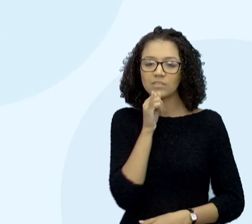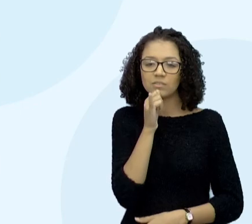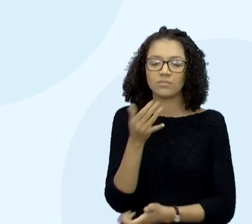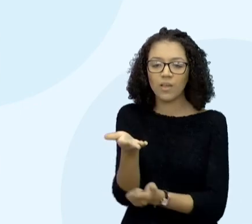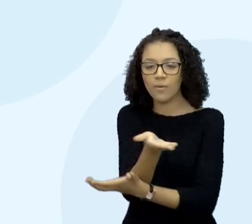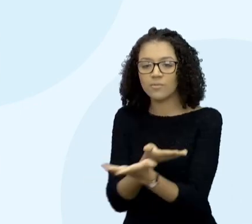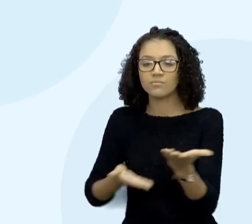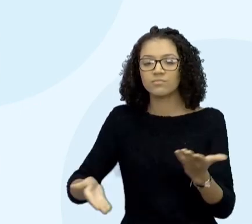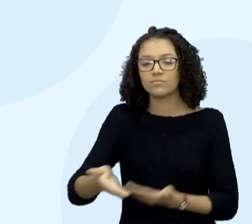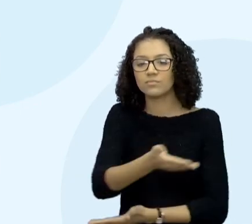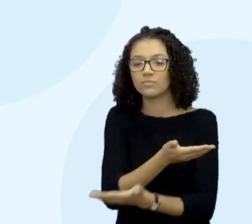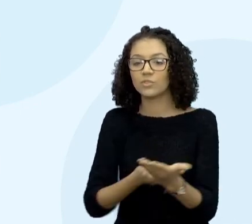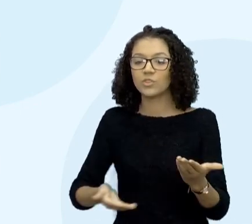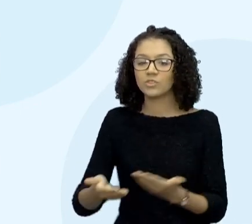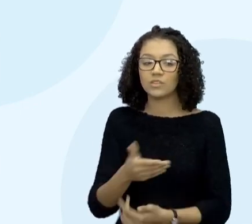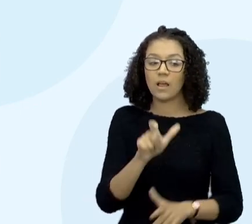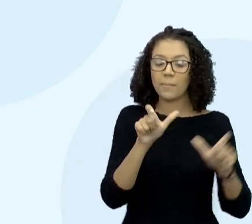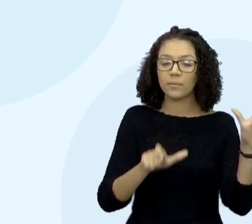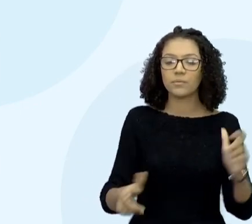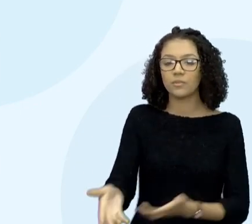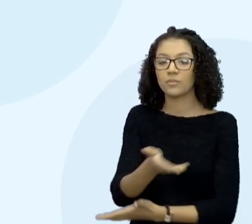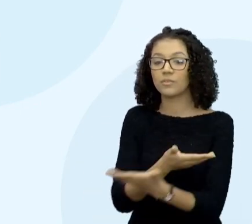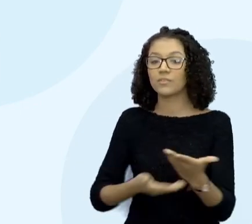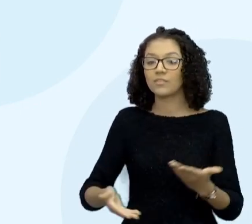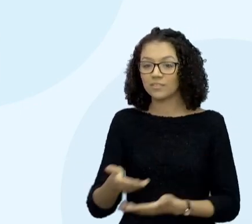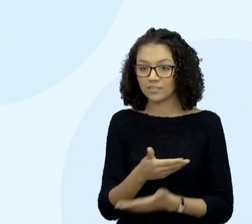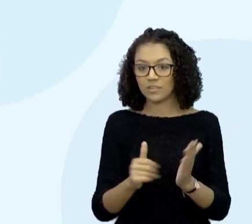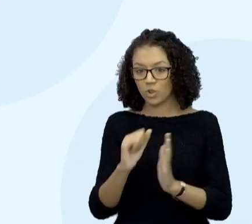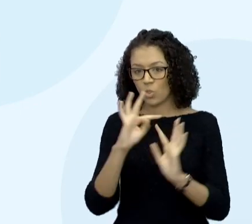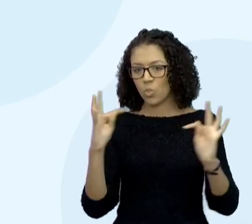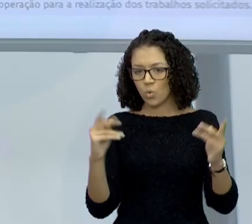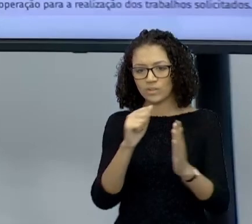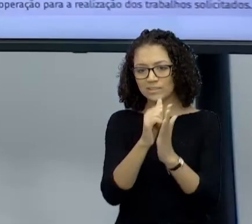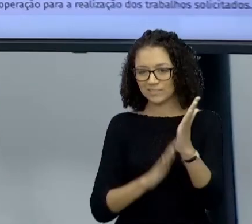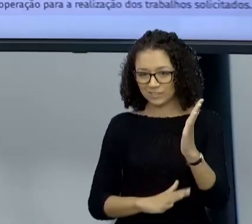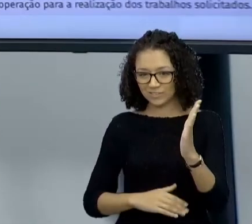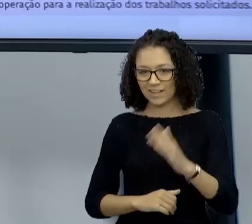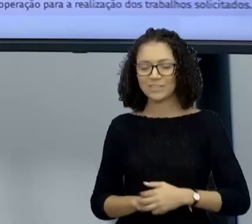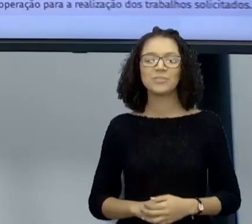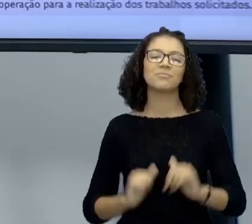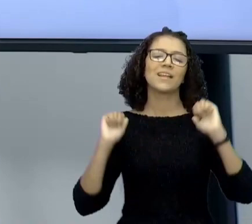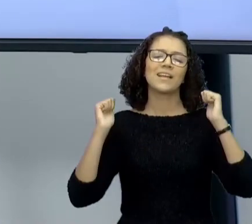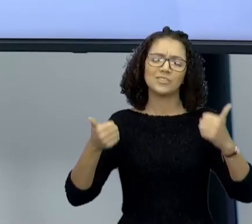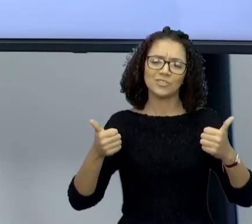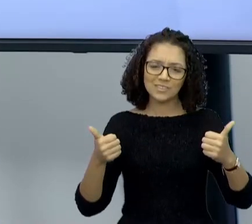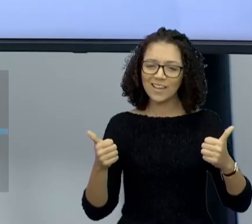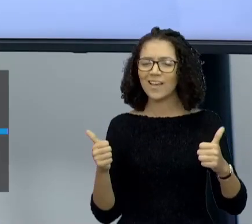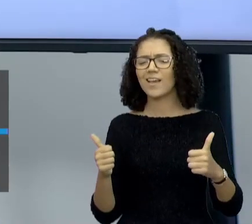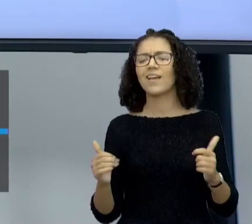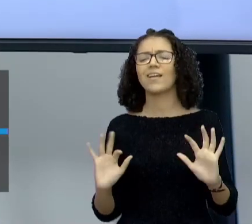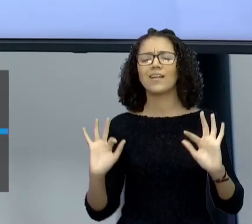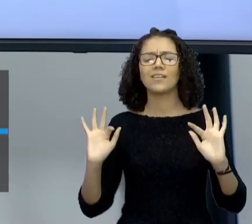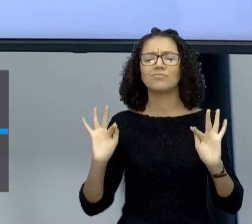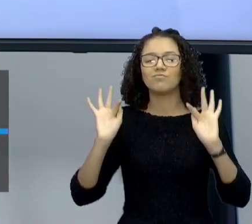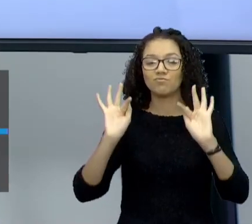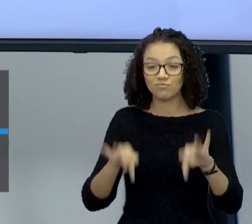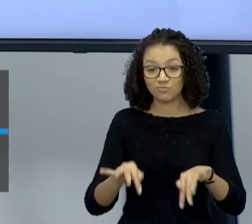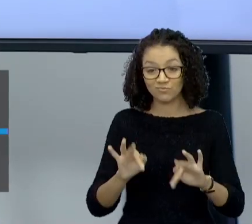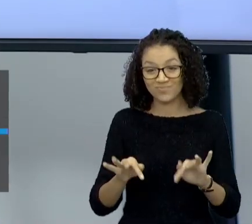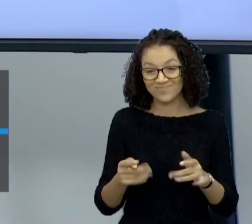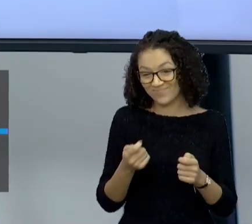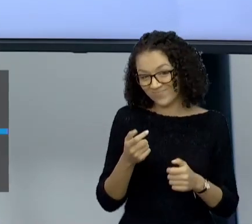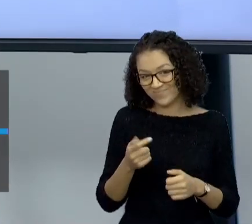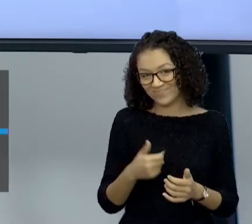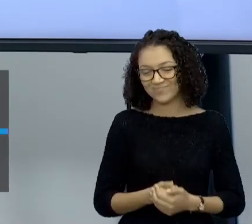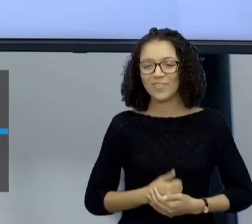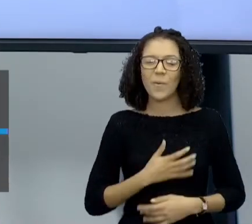cooperação para a realização dos trabalhos solicitados. E é isso aí, galera. Finalizamos esse componente. Foi um prazer imenso